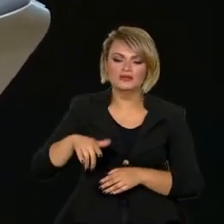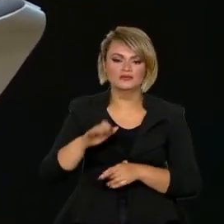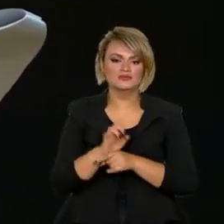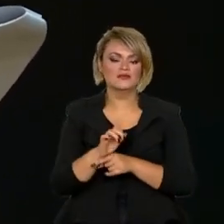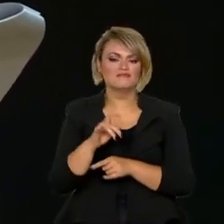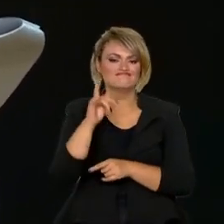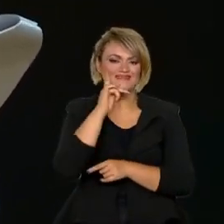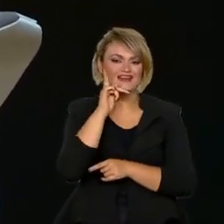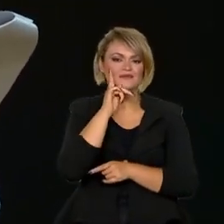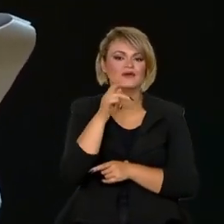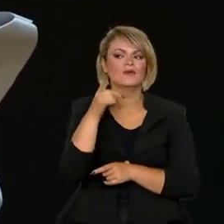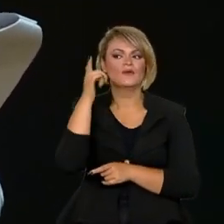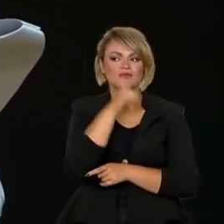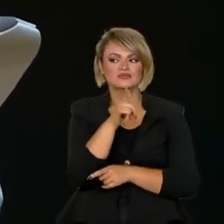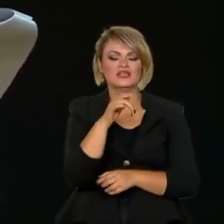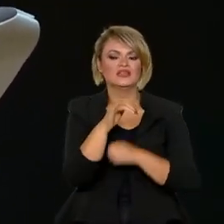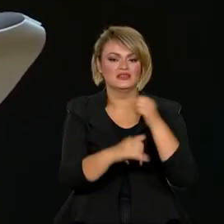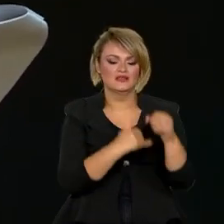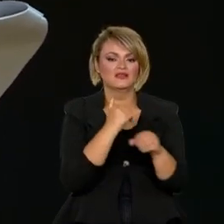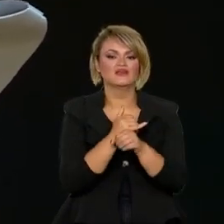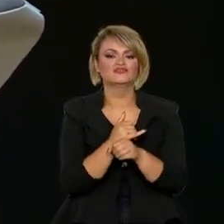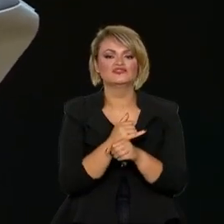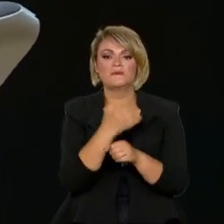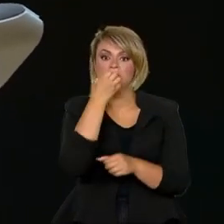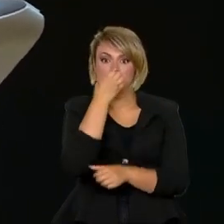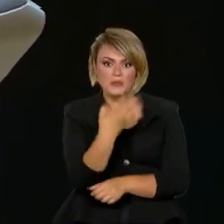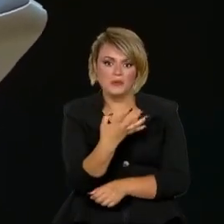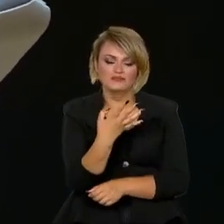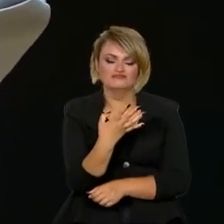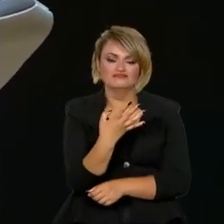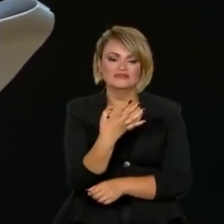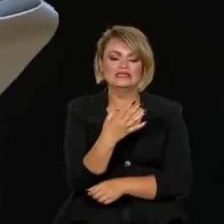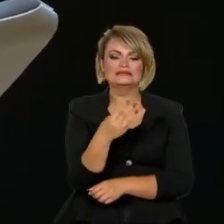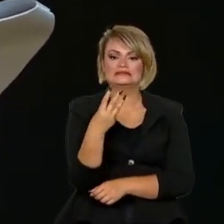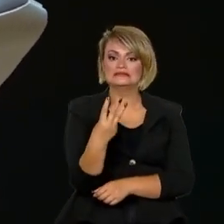serão conectadas com internet de banda larga, que serão